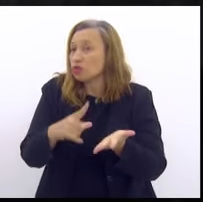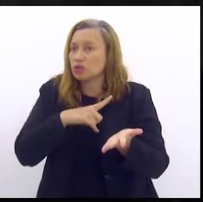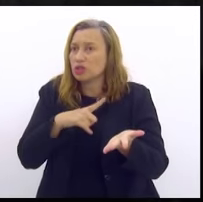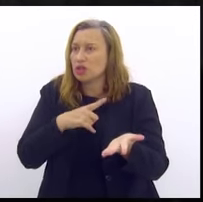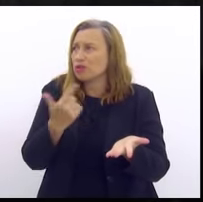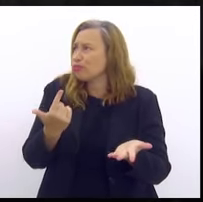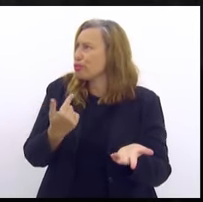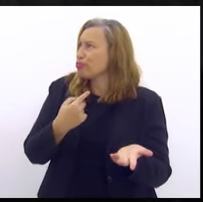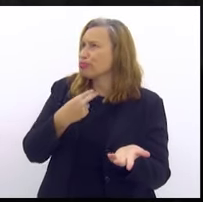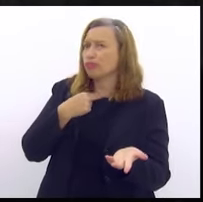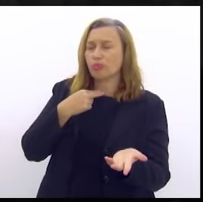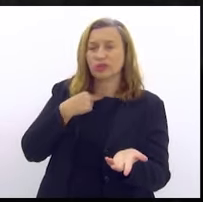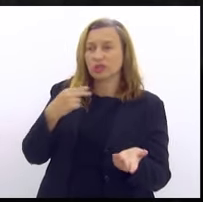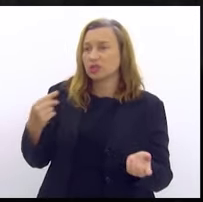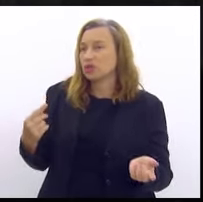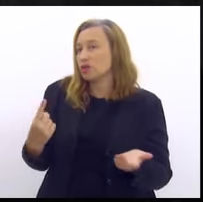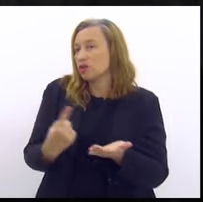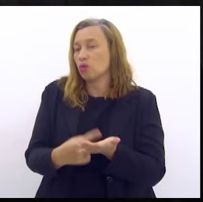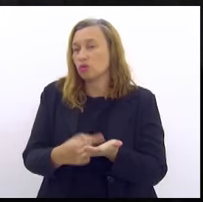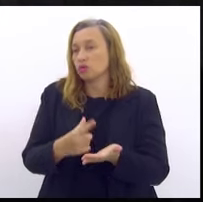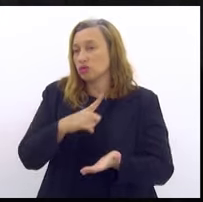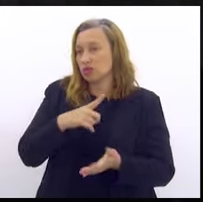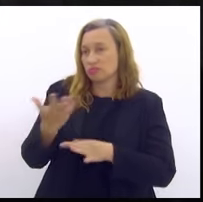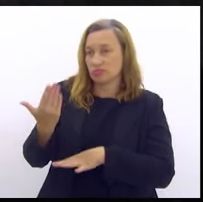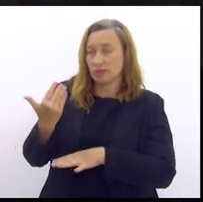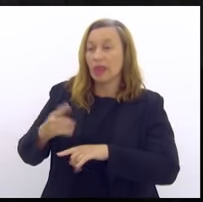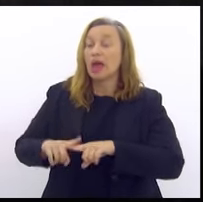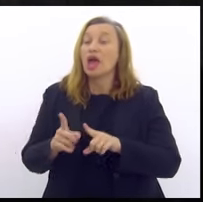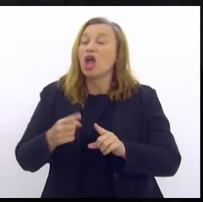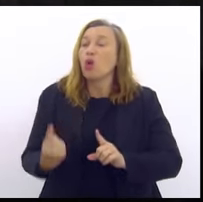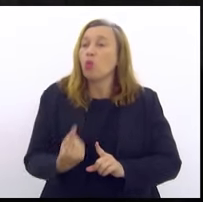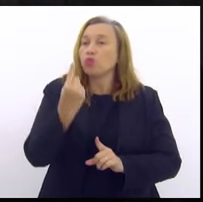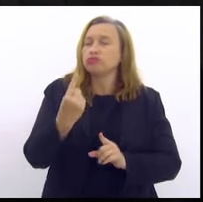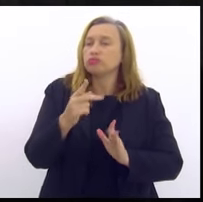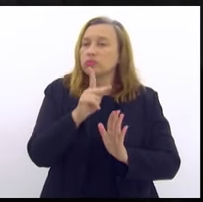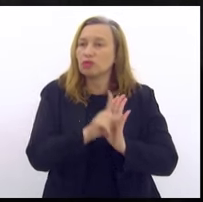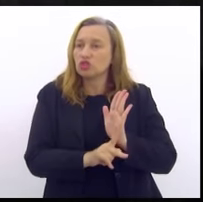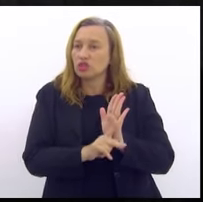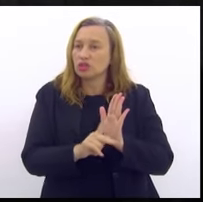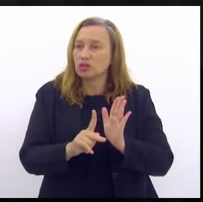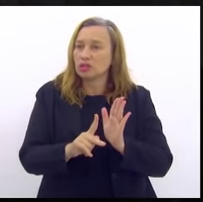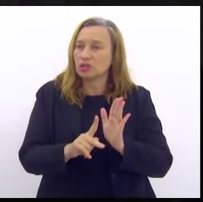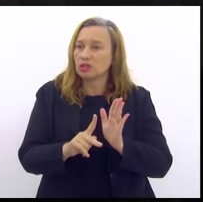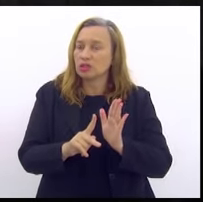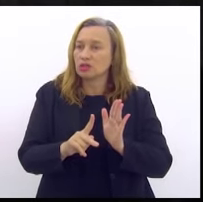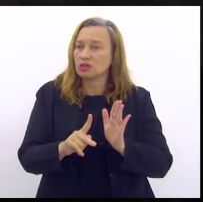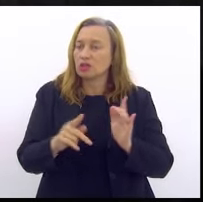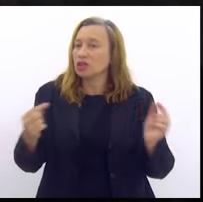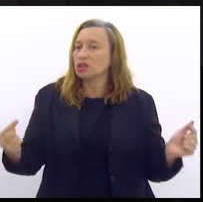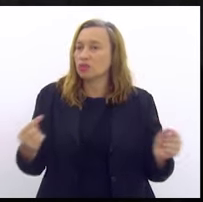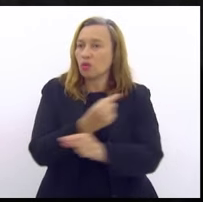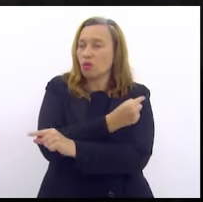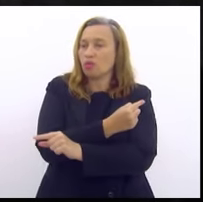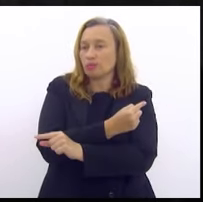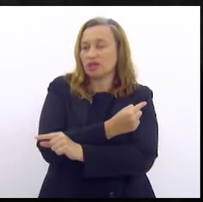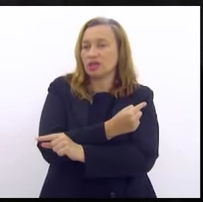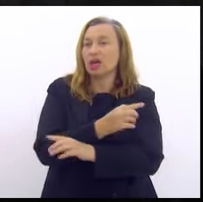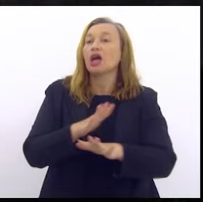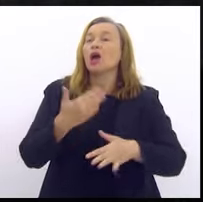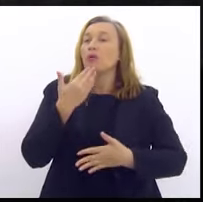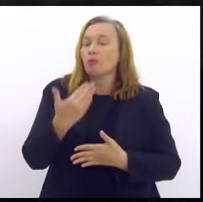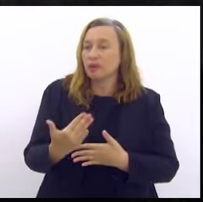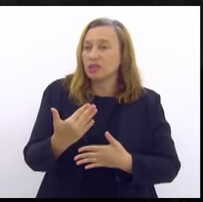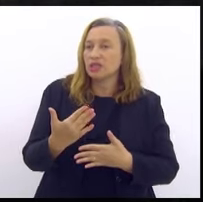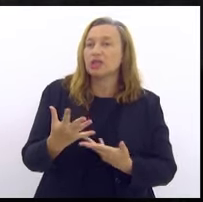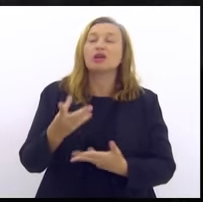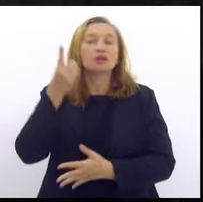fazer um acordo. Então, é o único projeto que está destacado fora do acordo. Então, eu vou pedir às senhoras